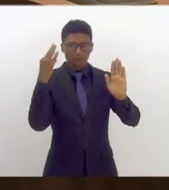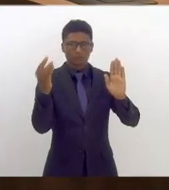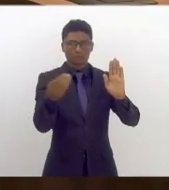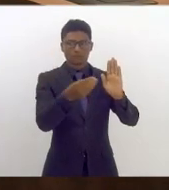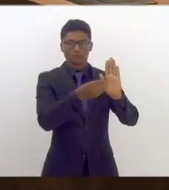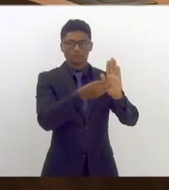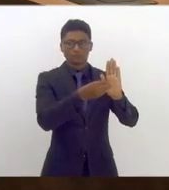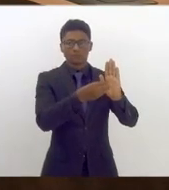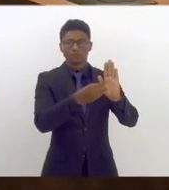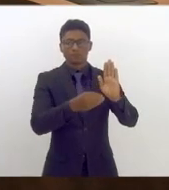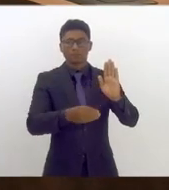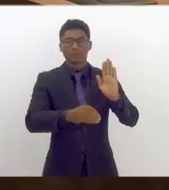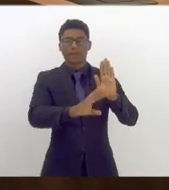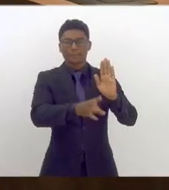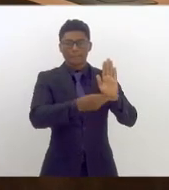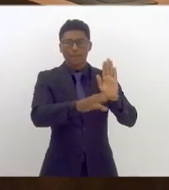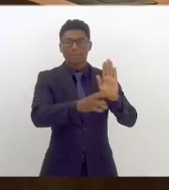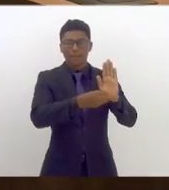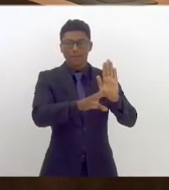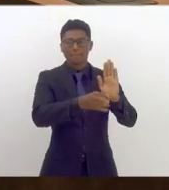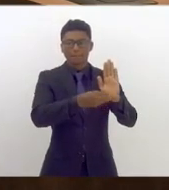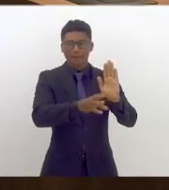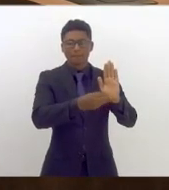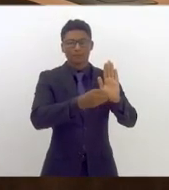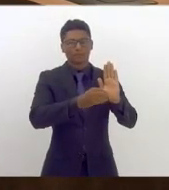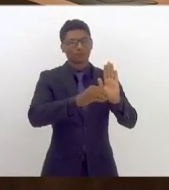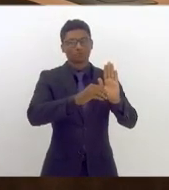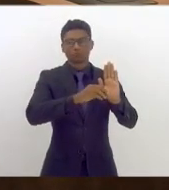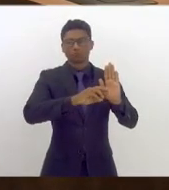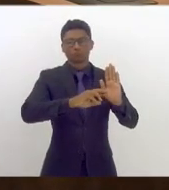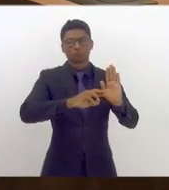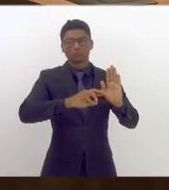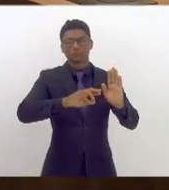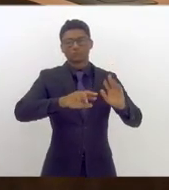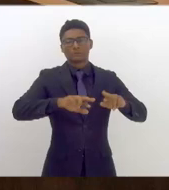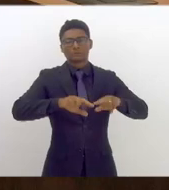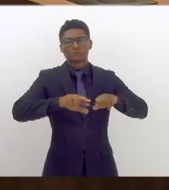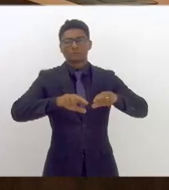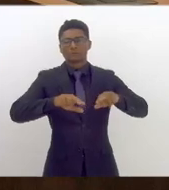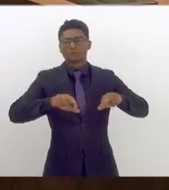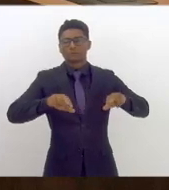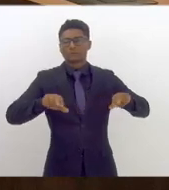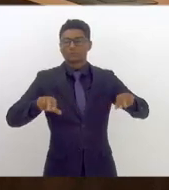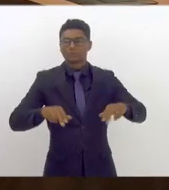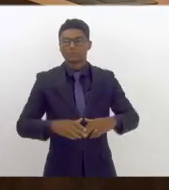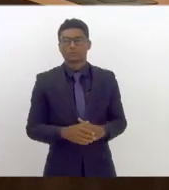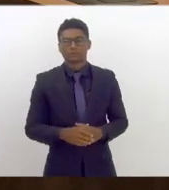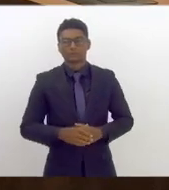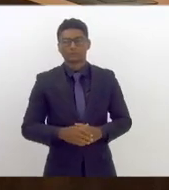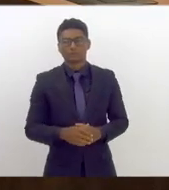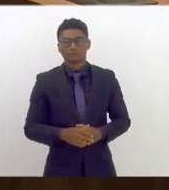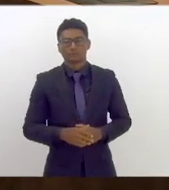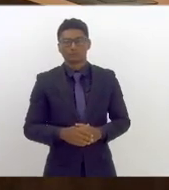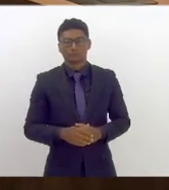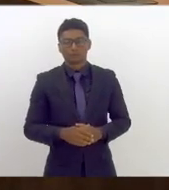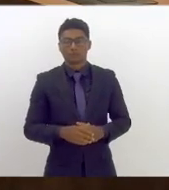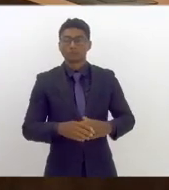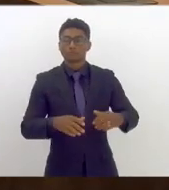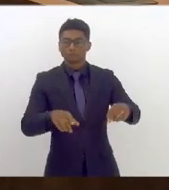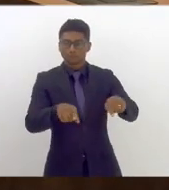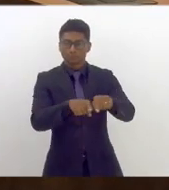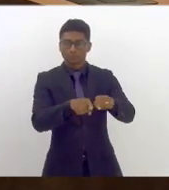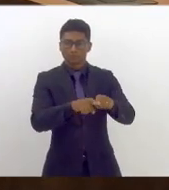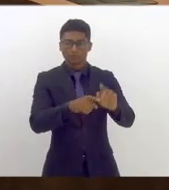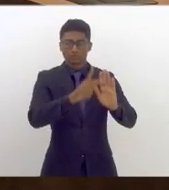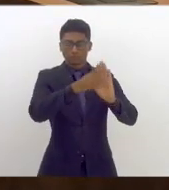recebeu emendas, houve uma forte reação midiática contra o